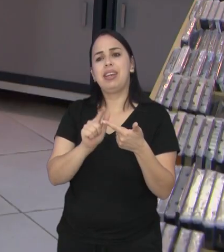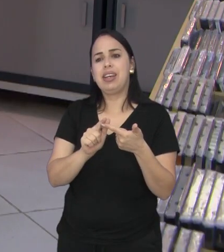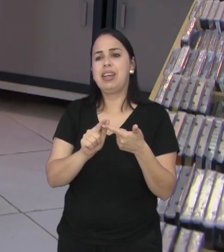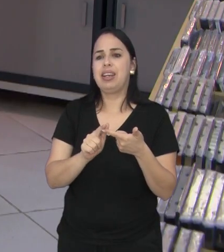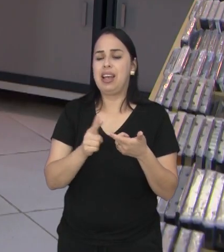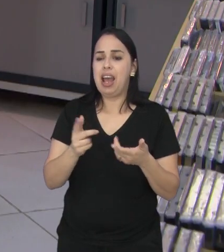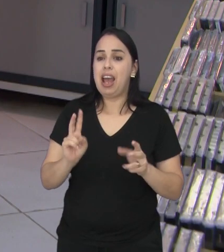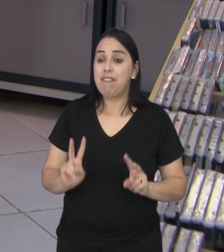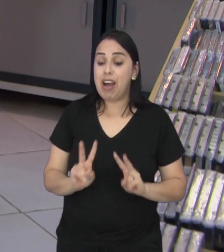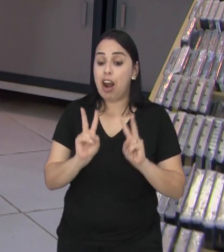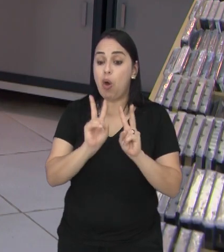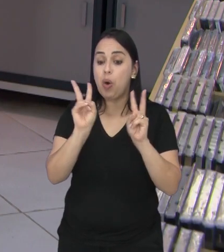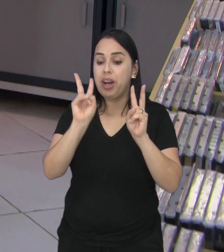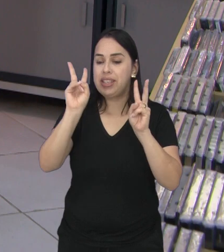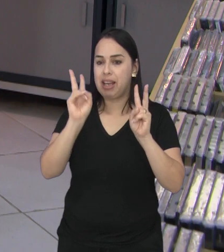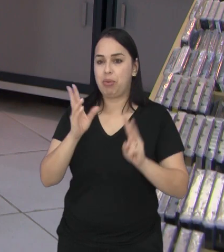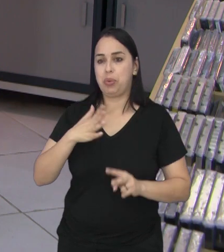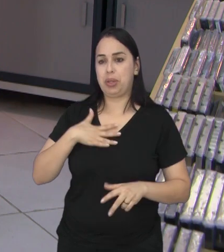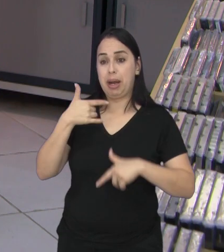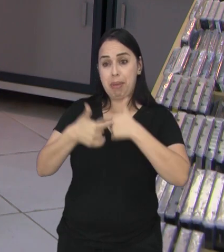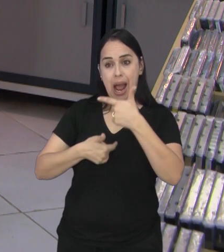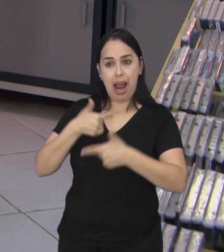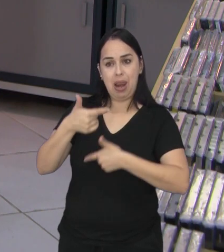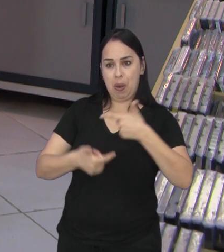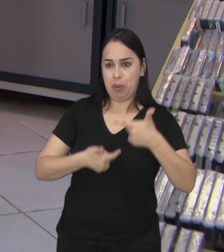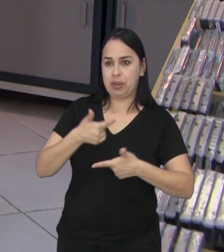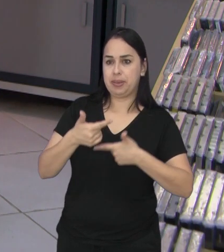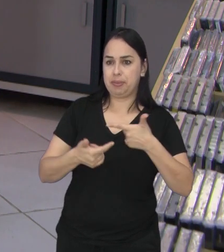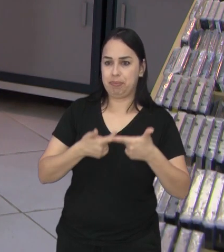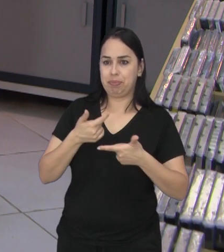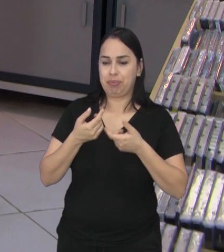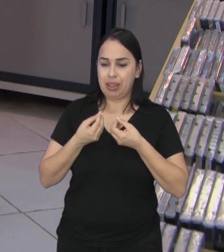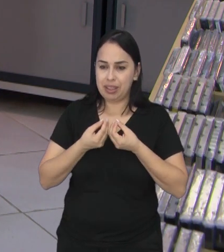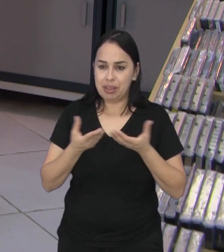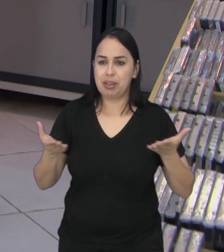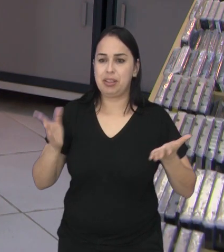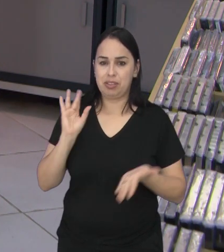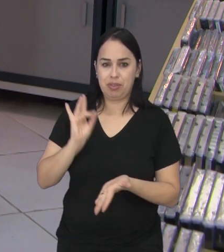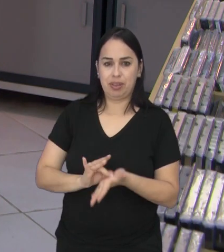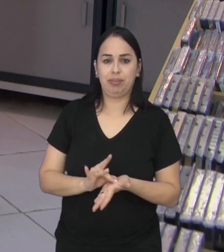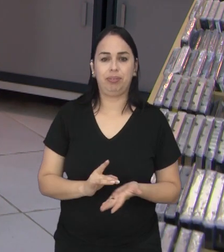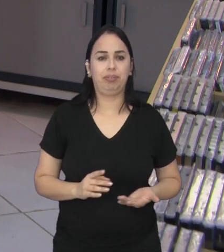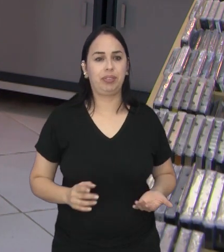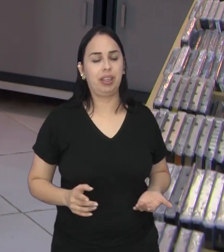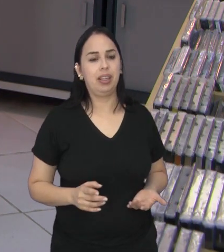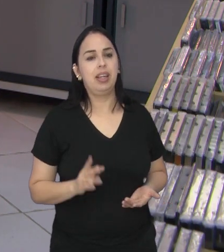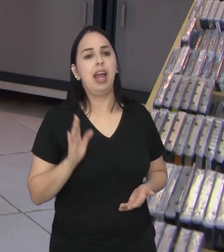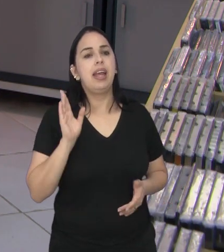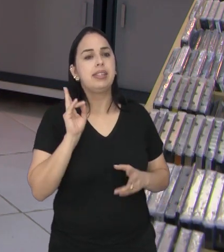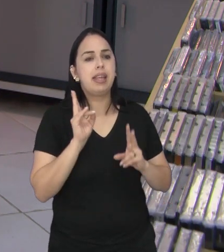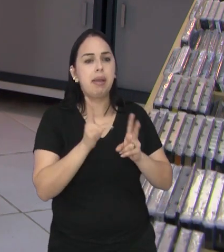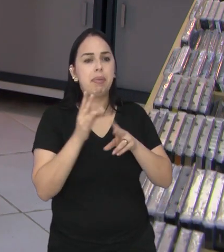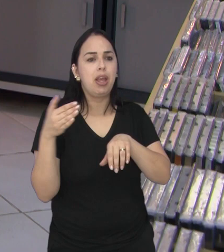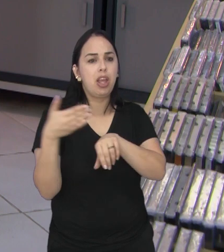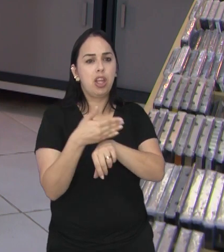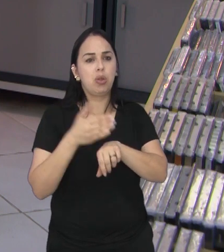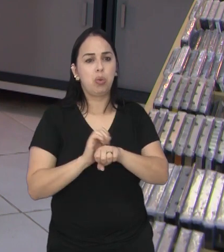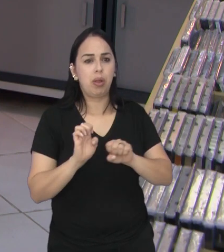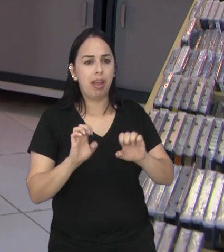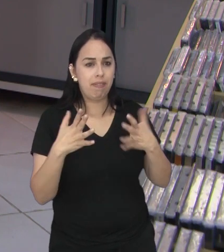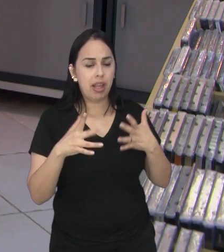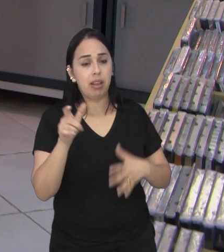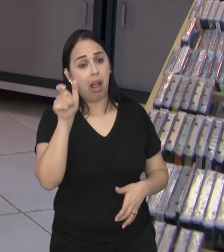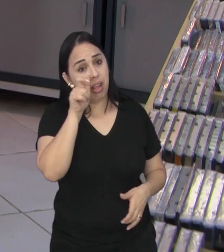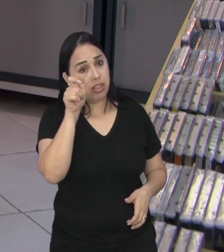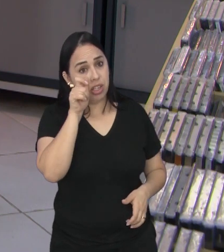isso, né? Valorizando esse trabalho que a gente faz, e a gente entrega tudo de coração, né? Colando nos eventos, assistindo, isso dá